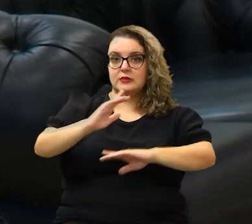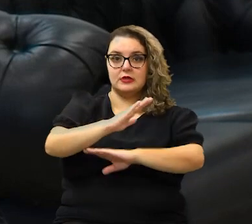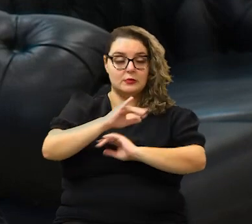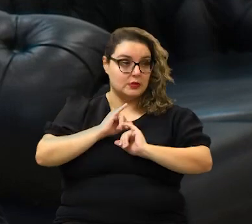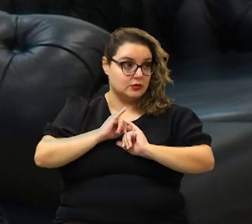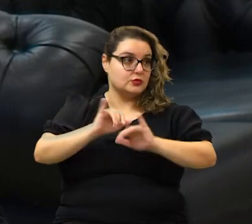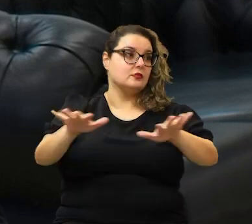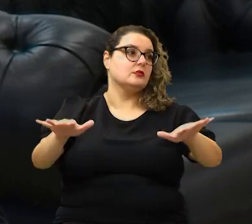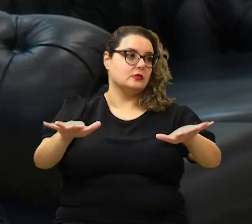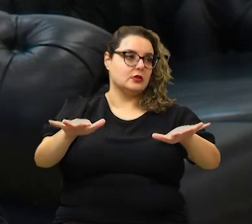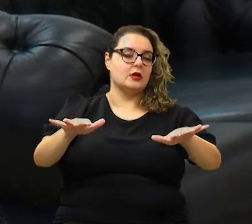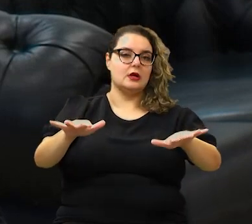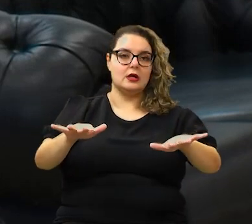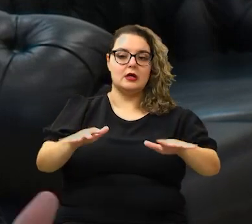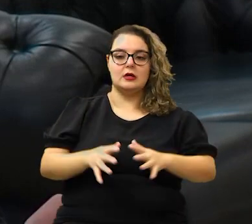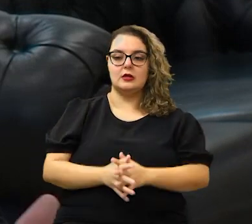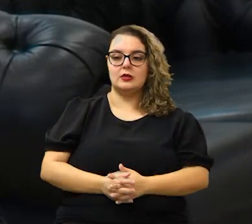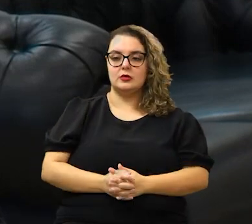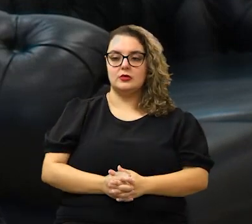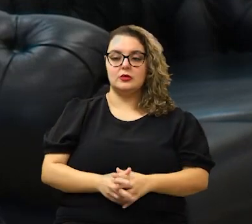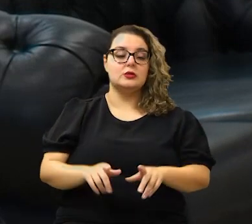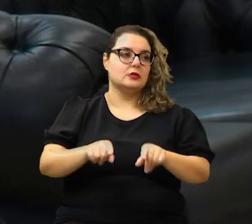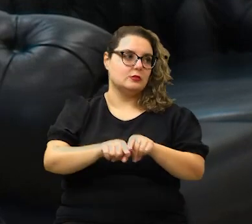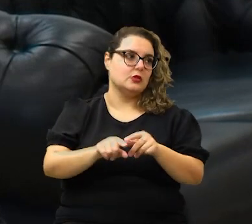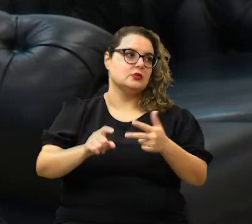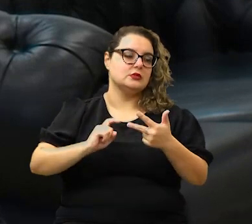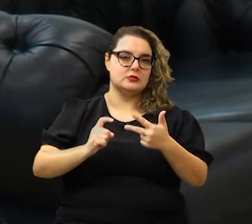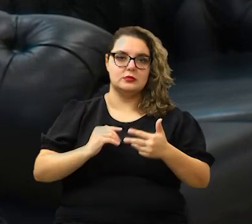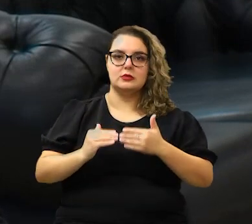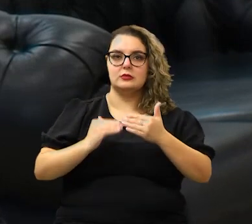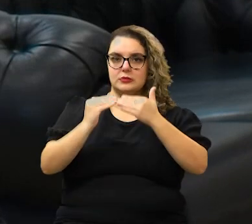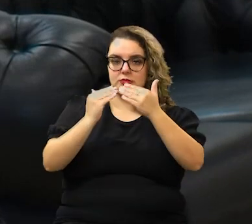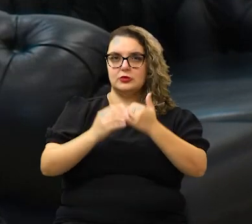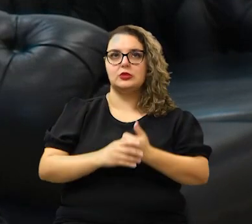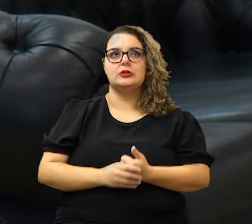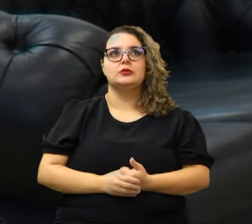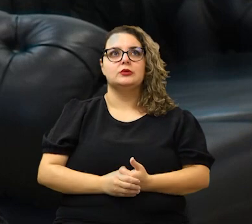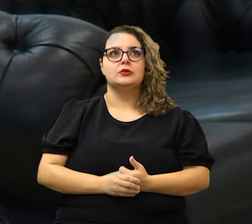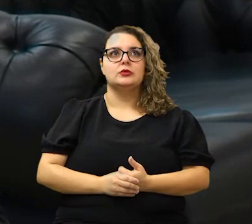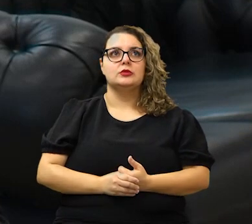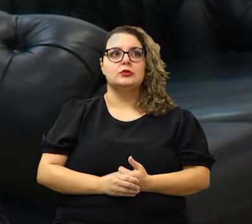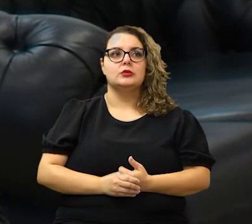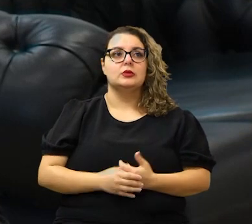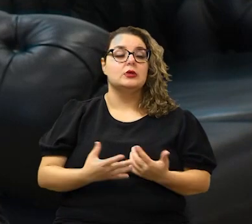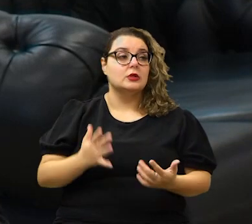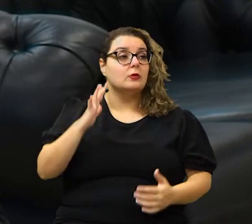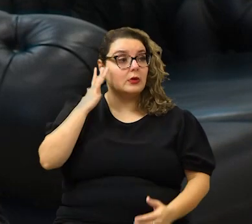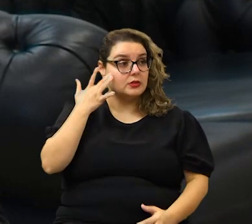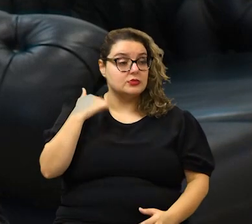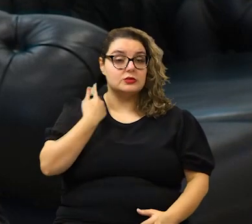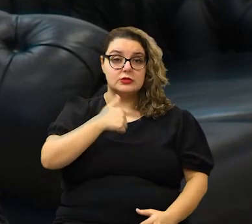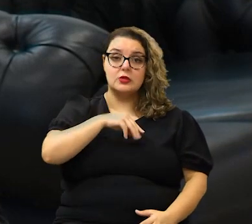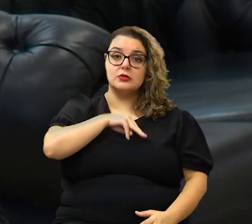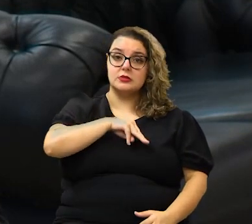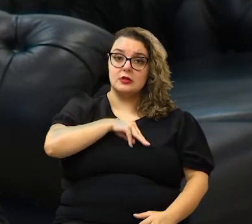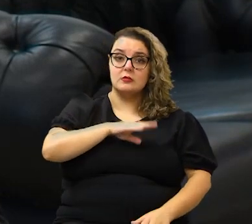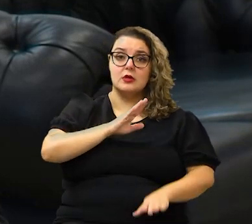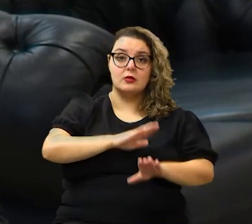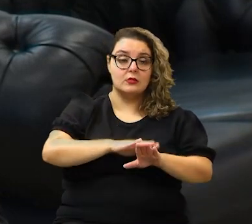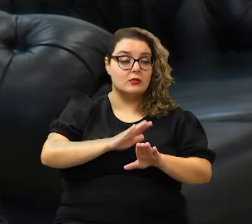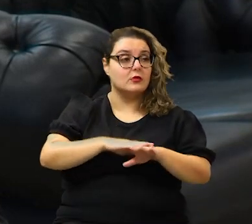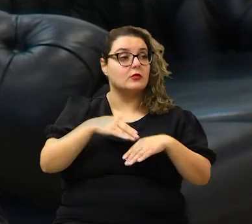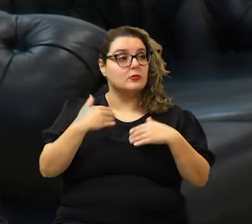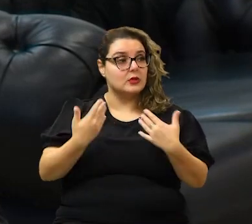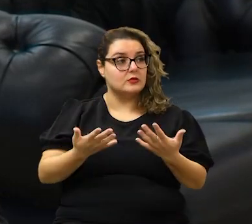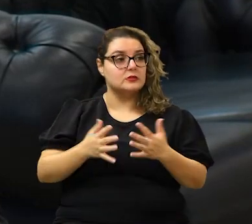Câmara, a divulgar essa campanha que também o Executivo estava desenvolvendo. Eu acho que a nossa missão é uma